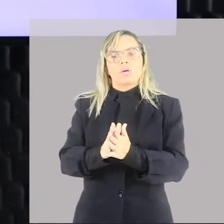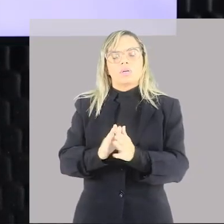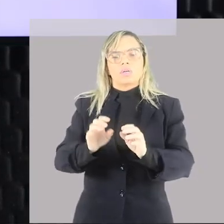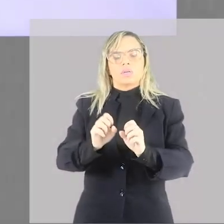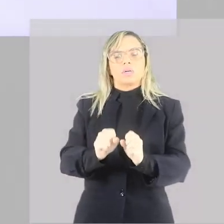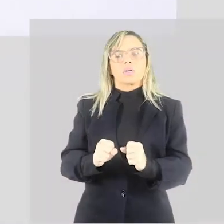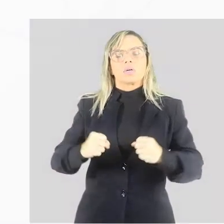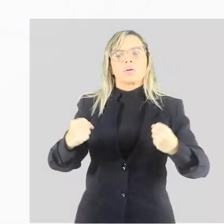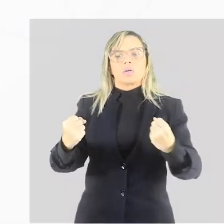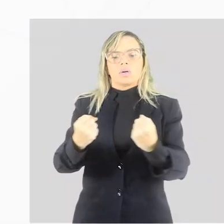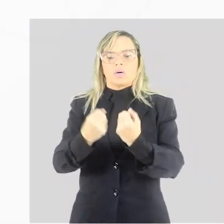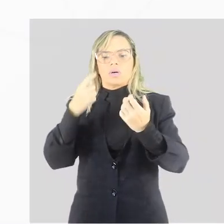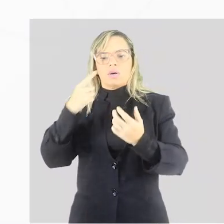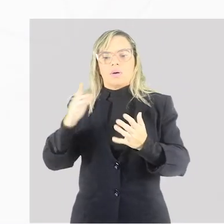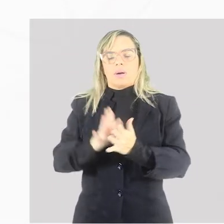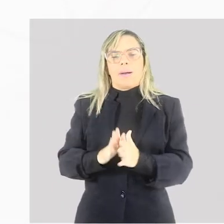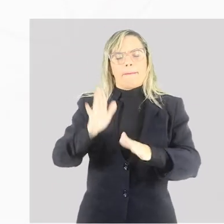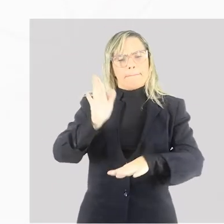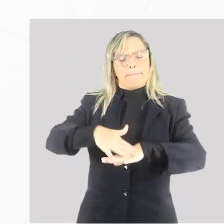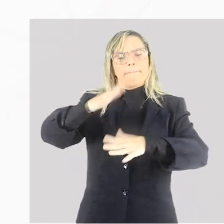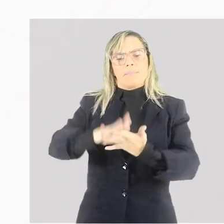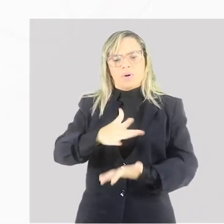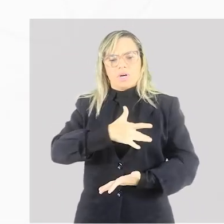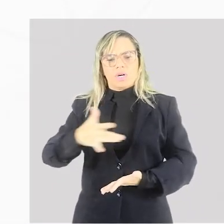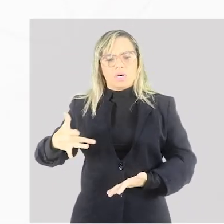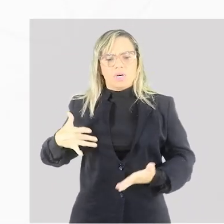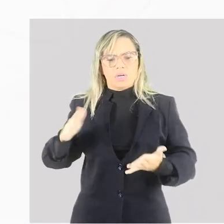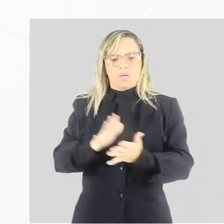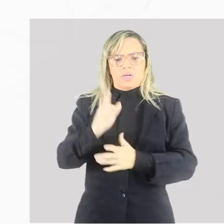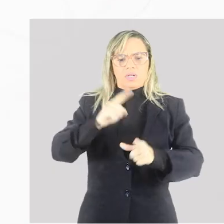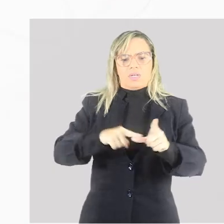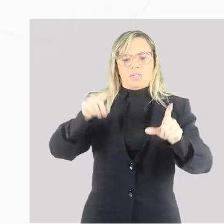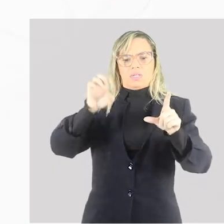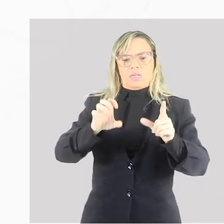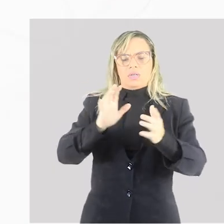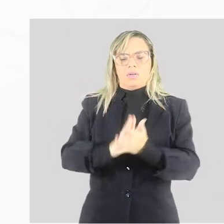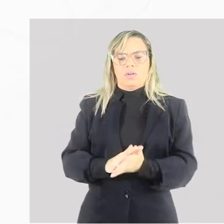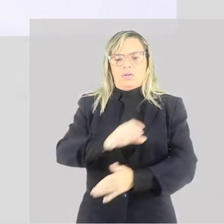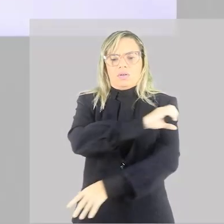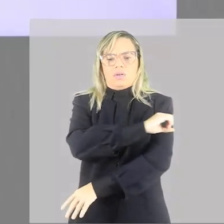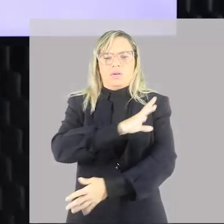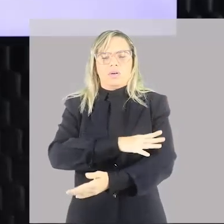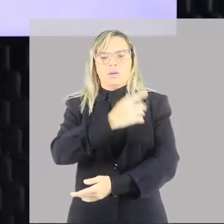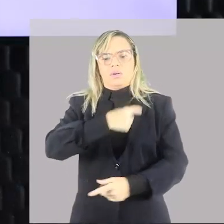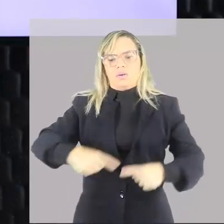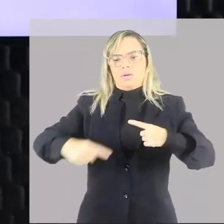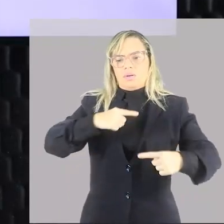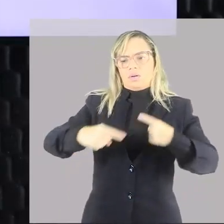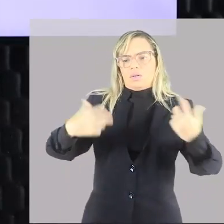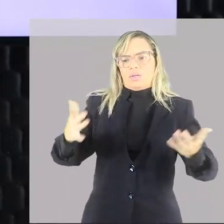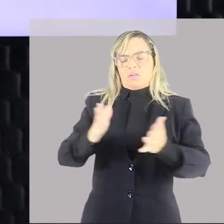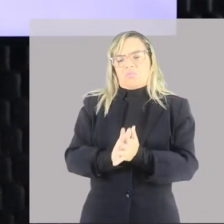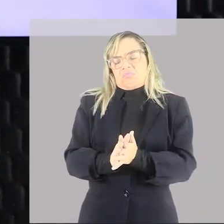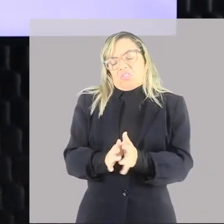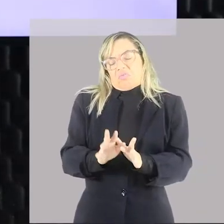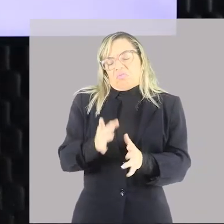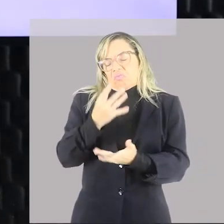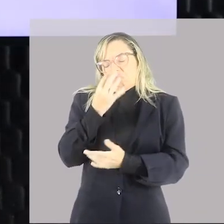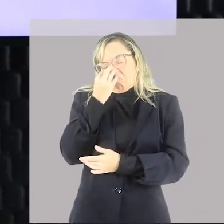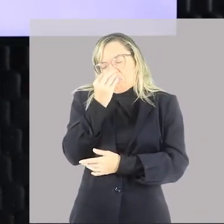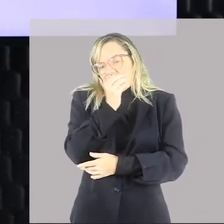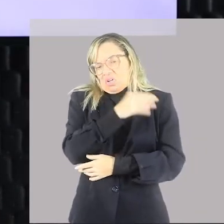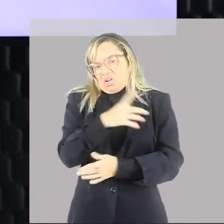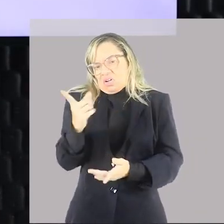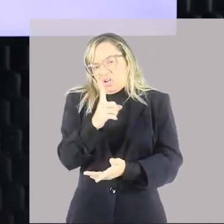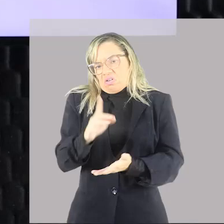saudáveis. O analfabeto político, apesar de sua indiferença, é uma pessoa que se importa, claro que se ele é indiferente, ele não se importa com a